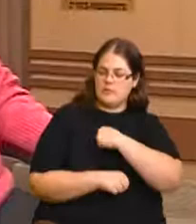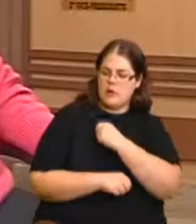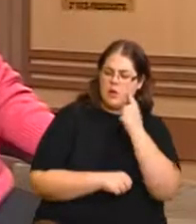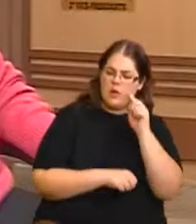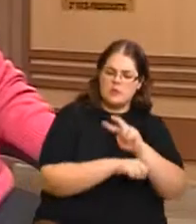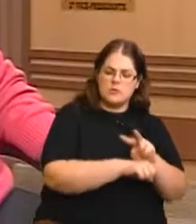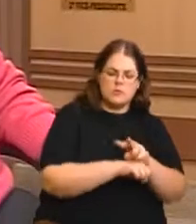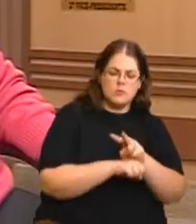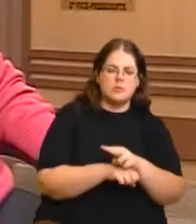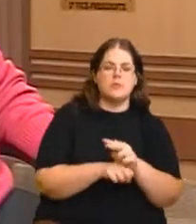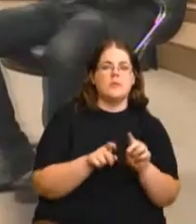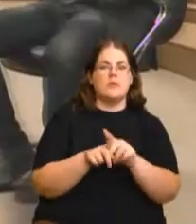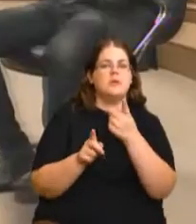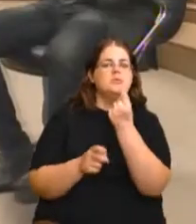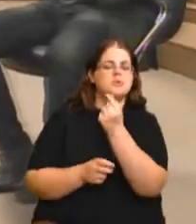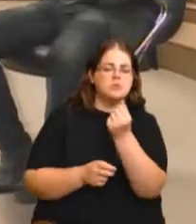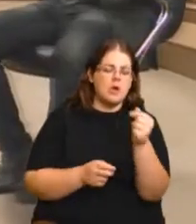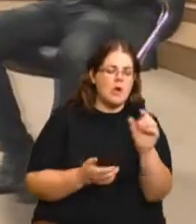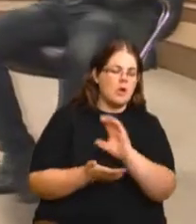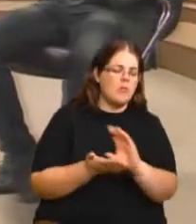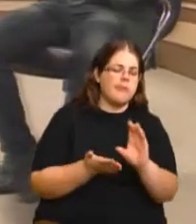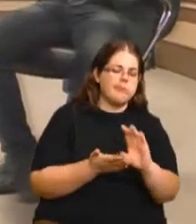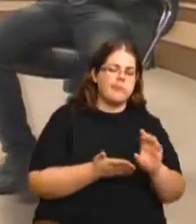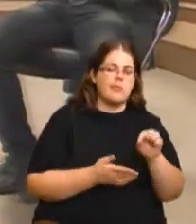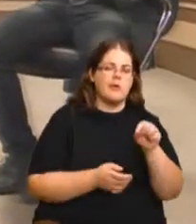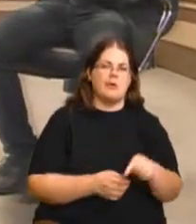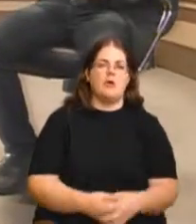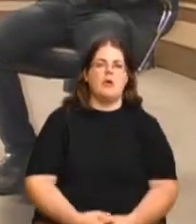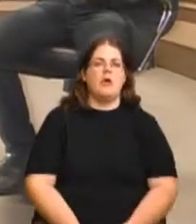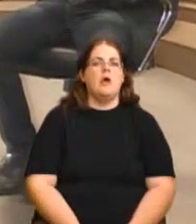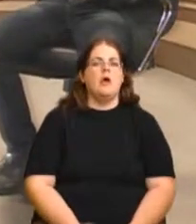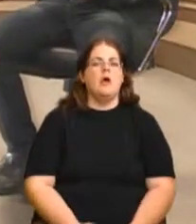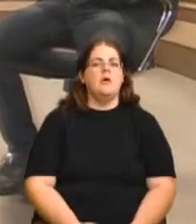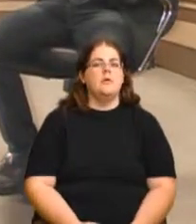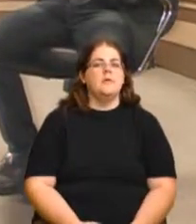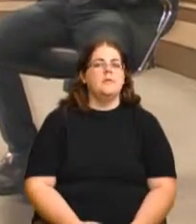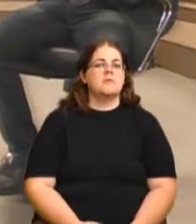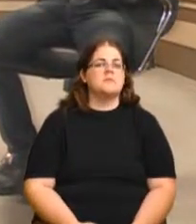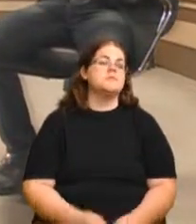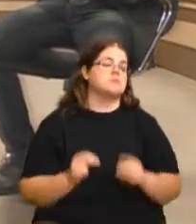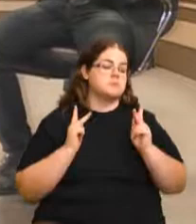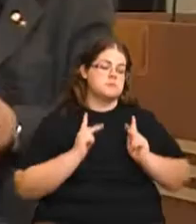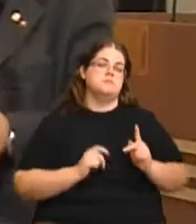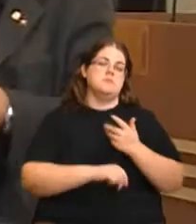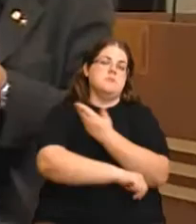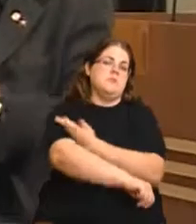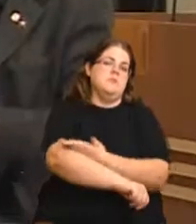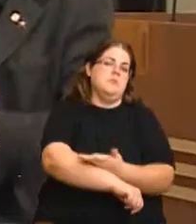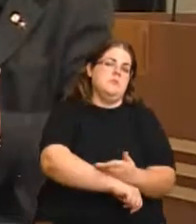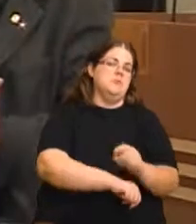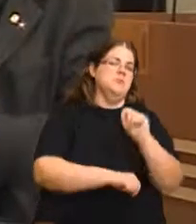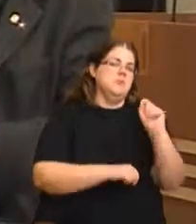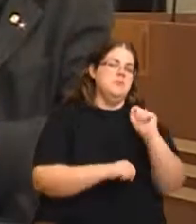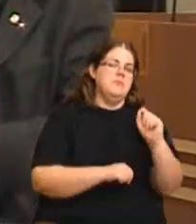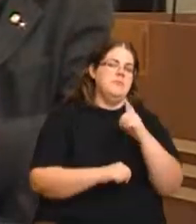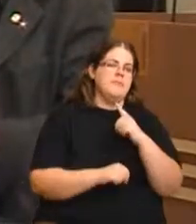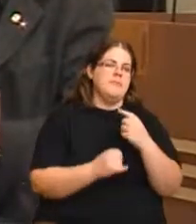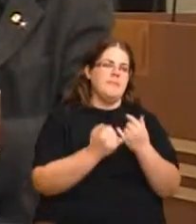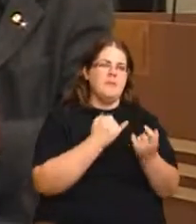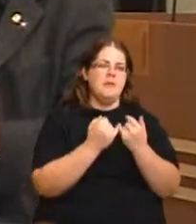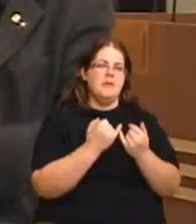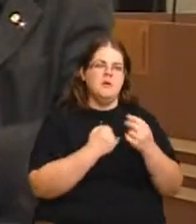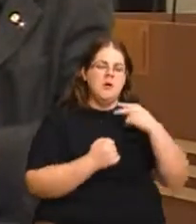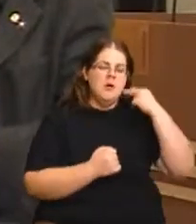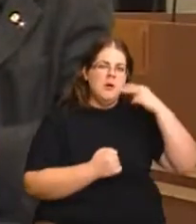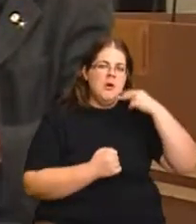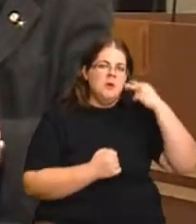transparência do recurso público. A gente faz esse intermédio, porque já é uma questão cultural. Porque se nós fôssemos pegar o certo, beabá